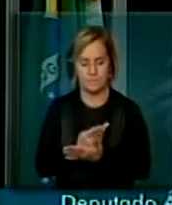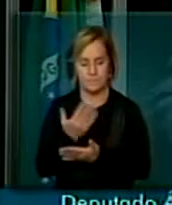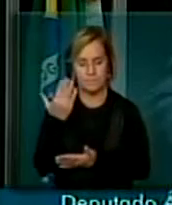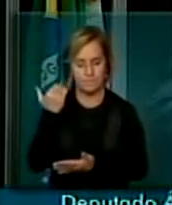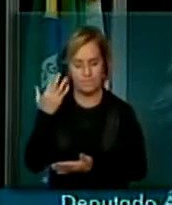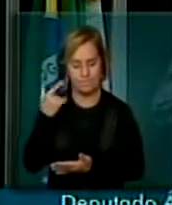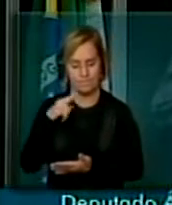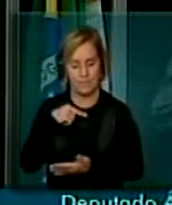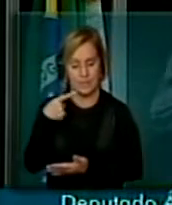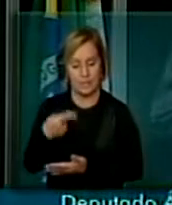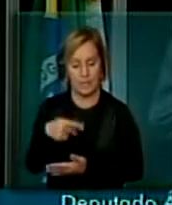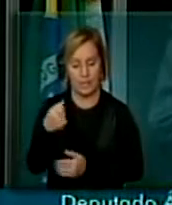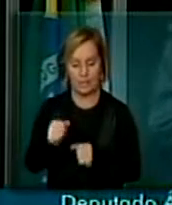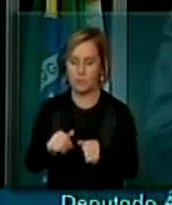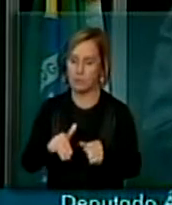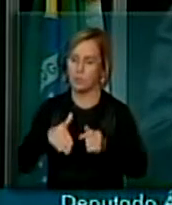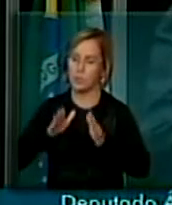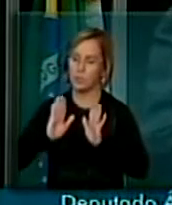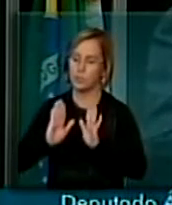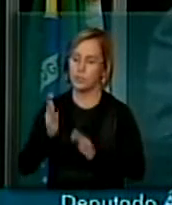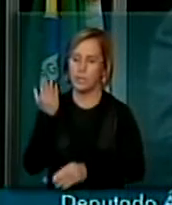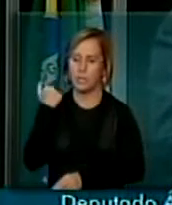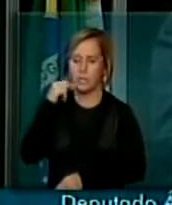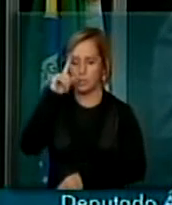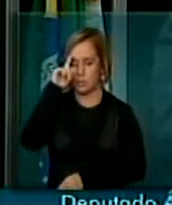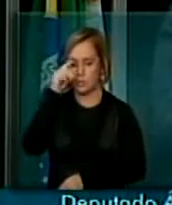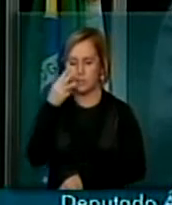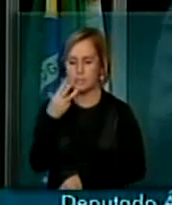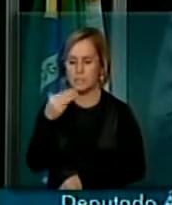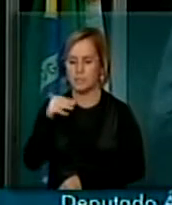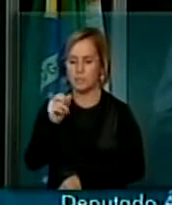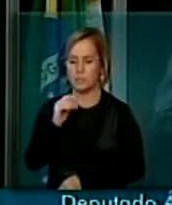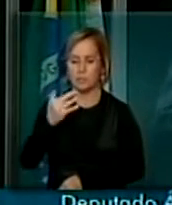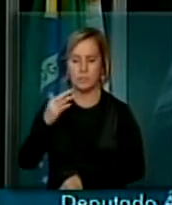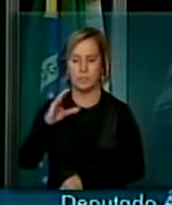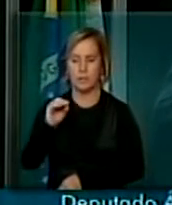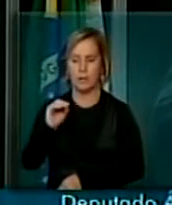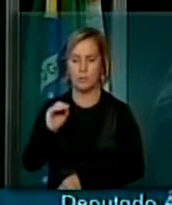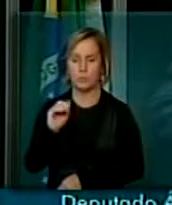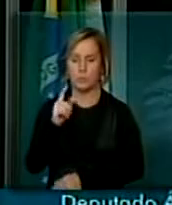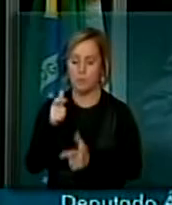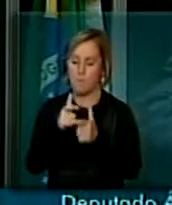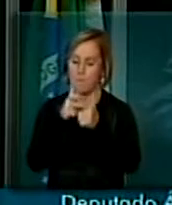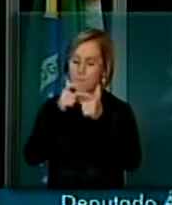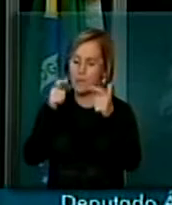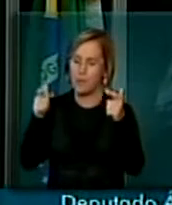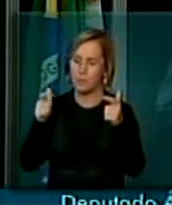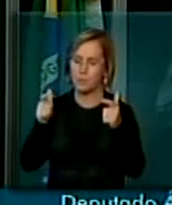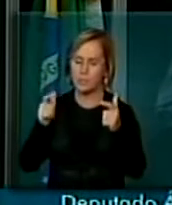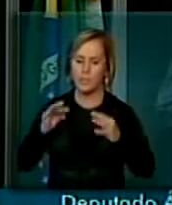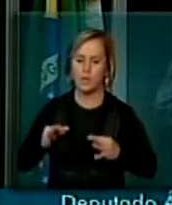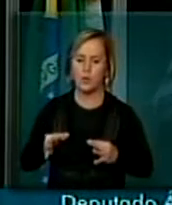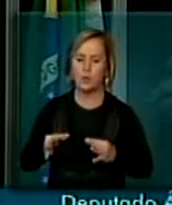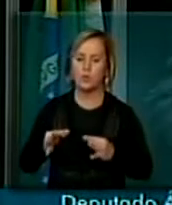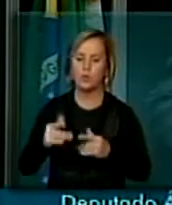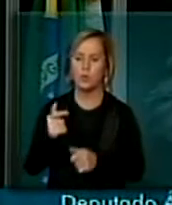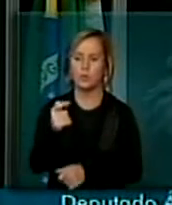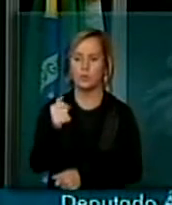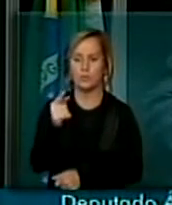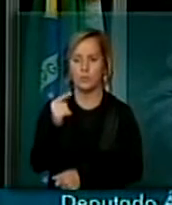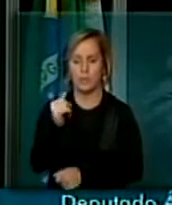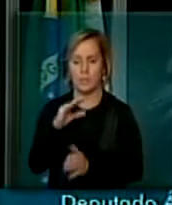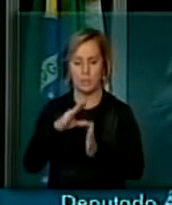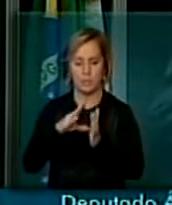termos tido aqui, no último dia 3 de março, uma maioria esmagadora, votando uma